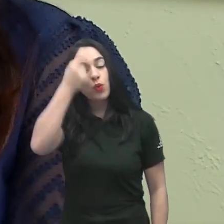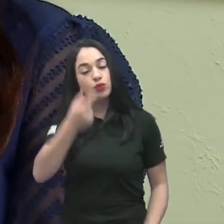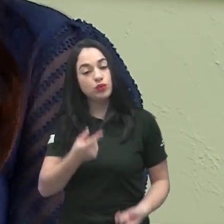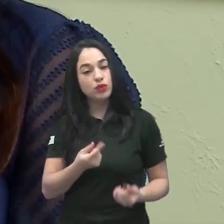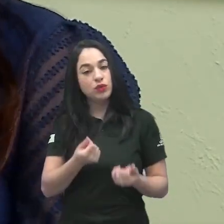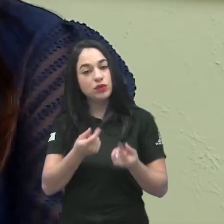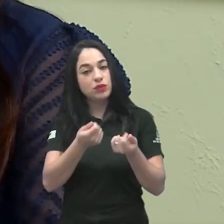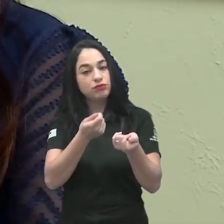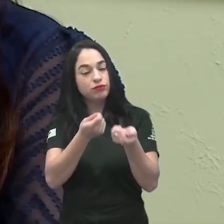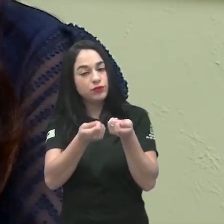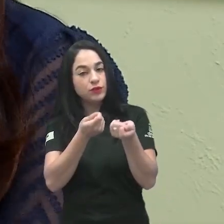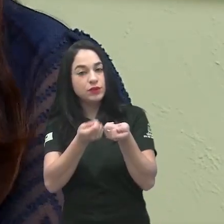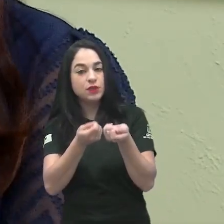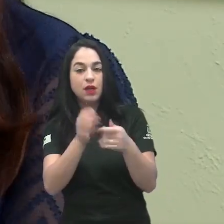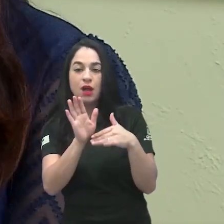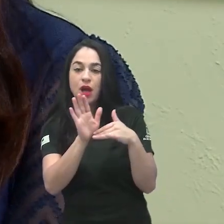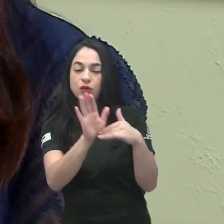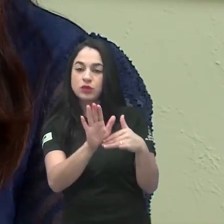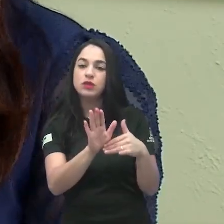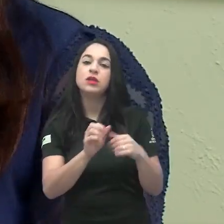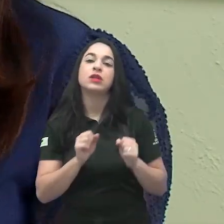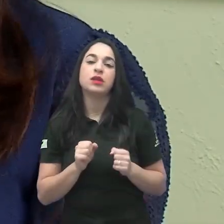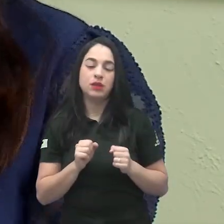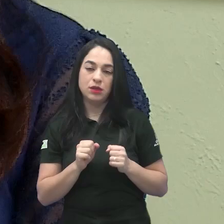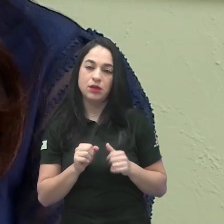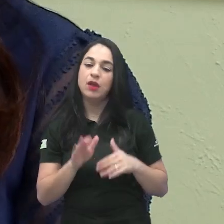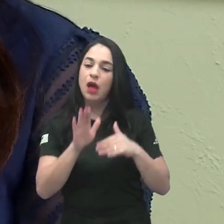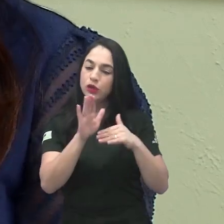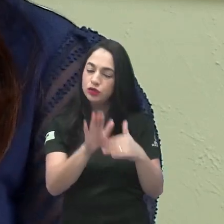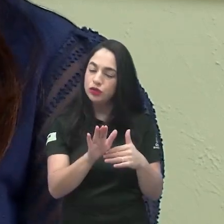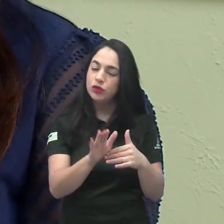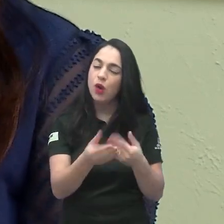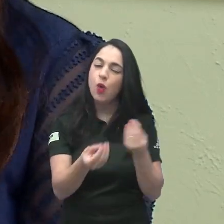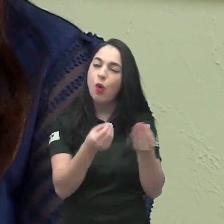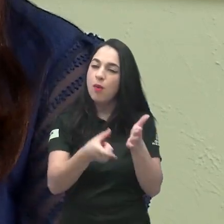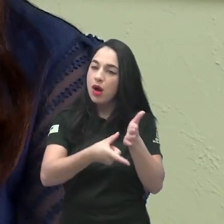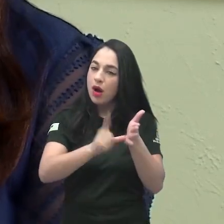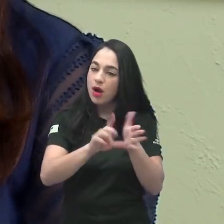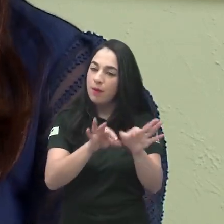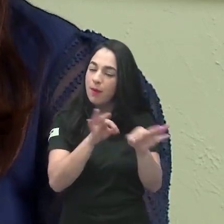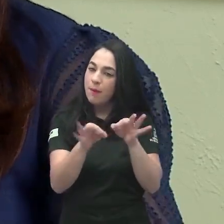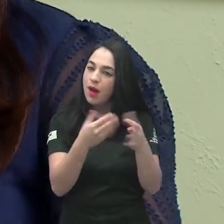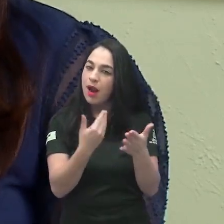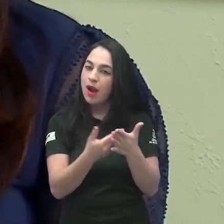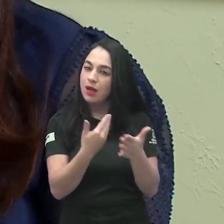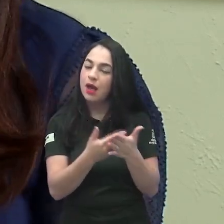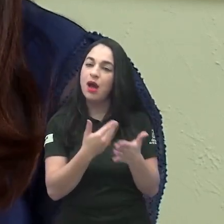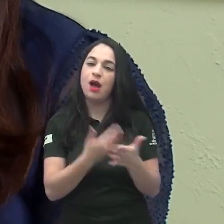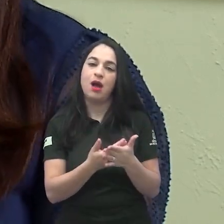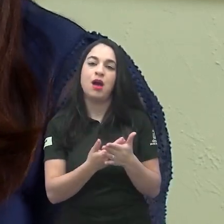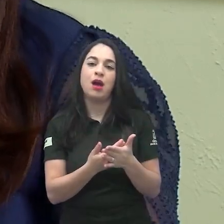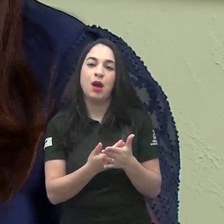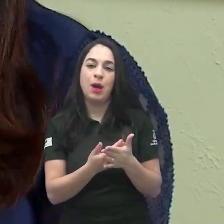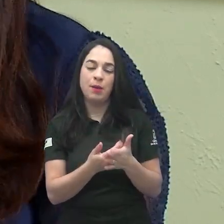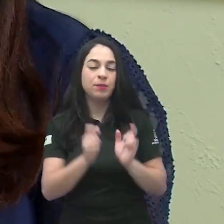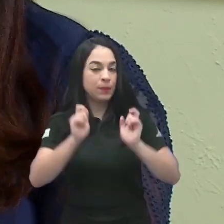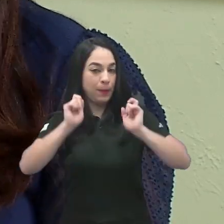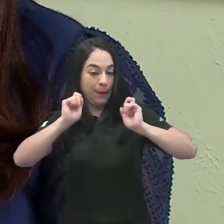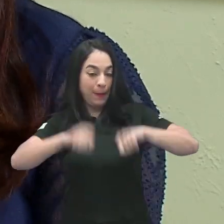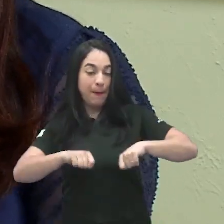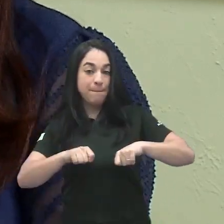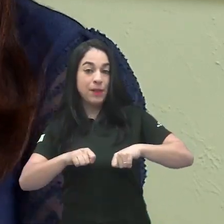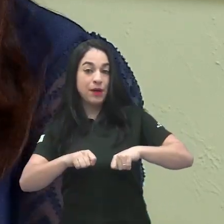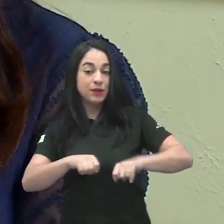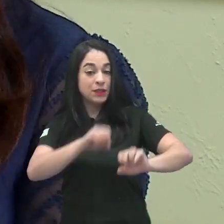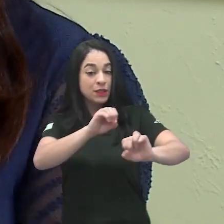financeira para o dia a dia ali do professor, ajudando na preparação das aulas, permitindo que ele também se